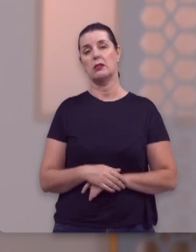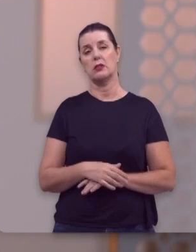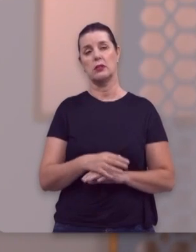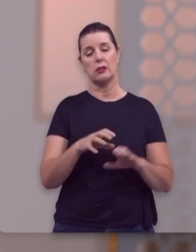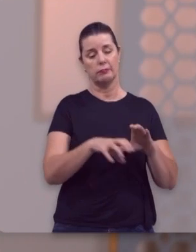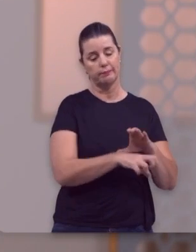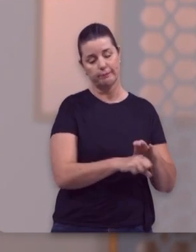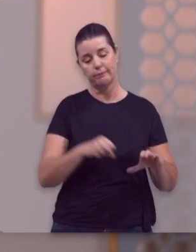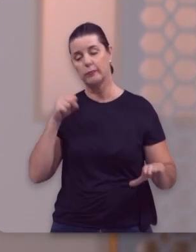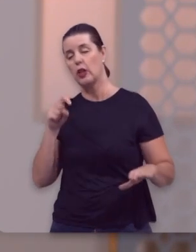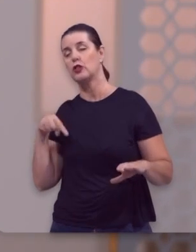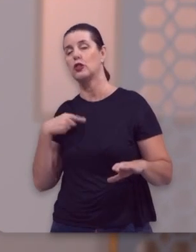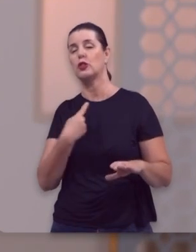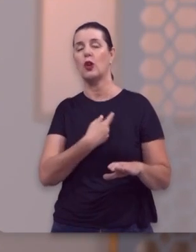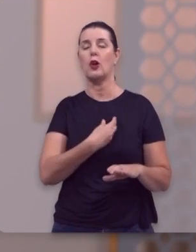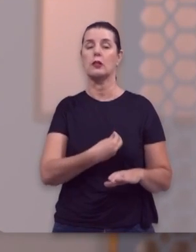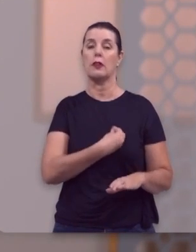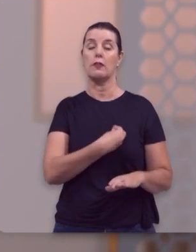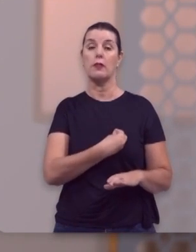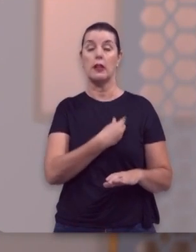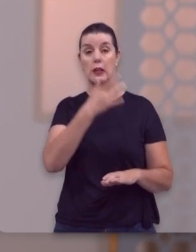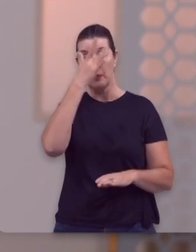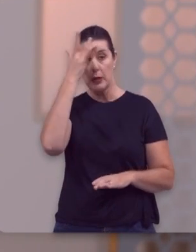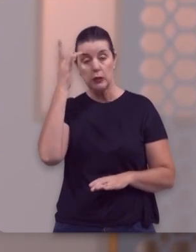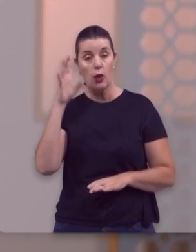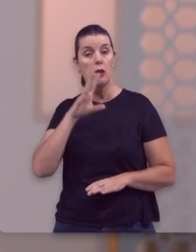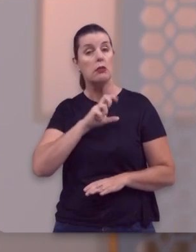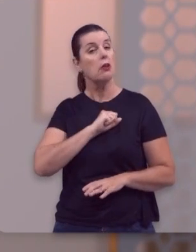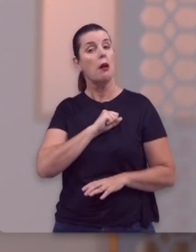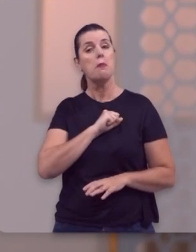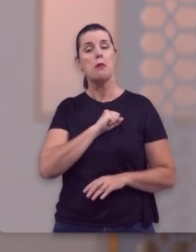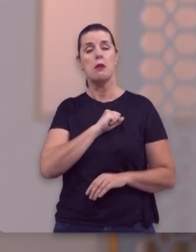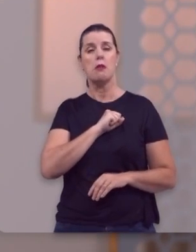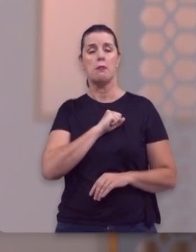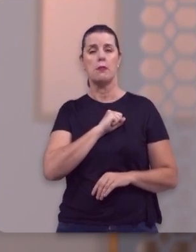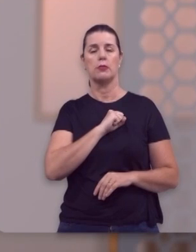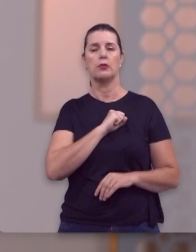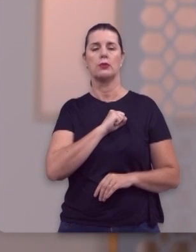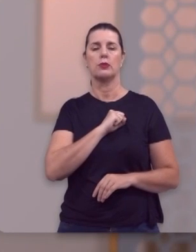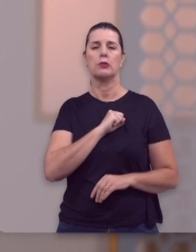Arrancado dos nossos braços pessoas queridas,